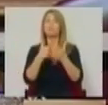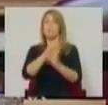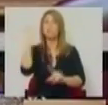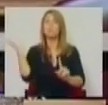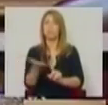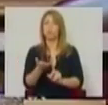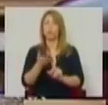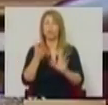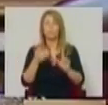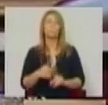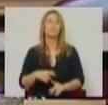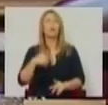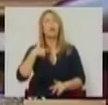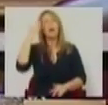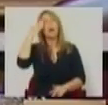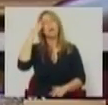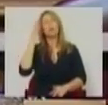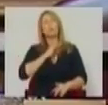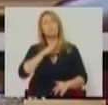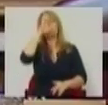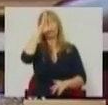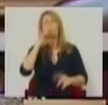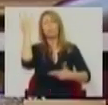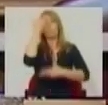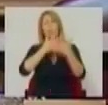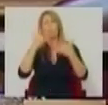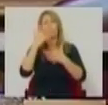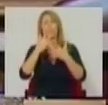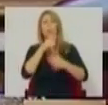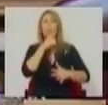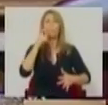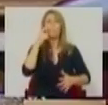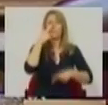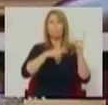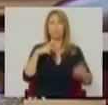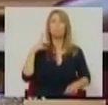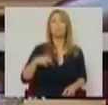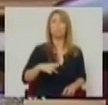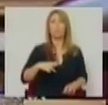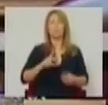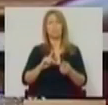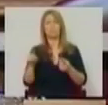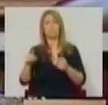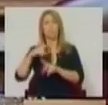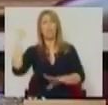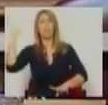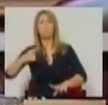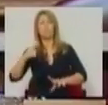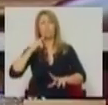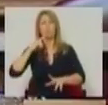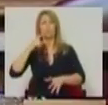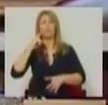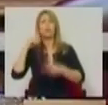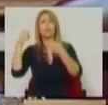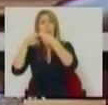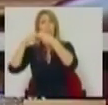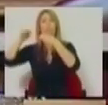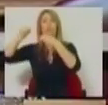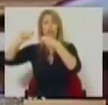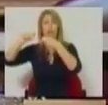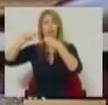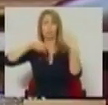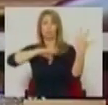Ministro está a confundir compromissos com os portugueses com imposições de Bruxelas. Deixe-me dizer que a primeira vez